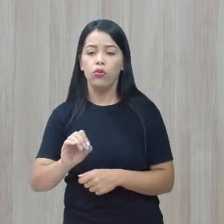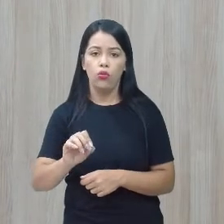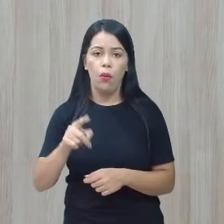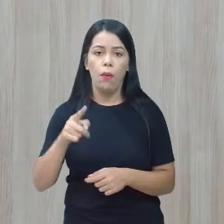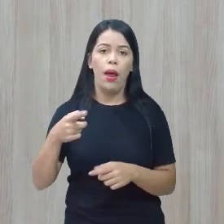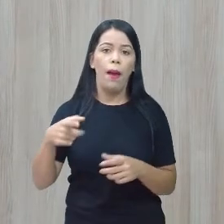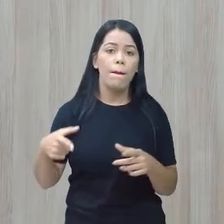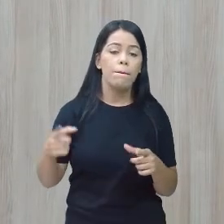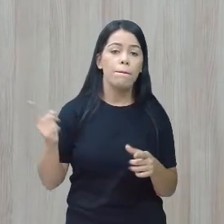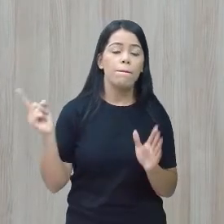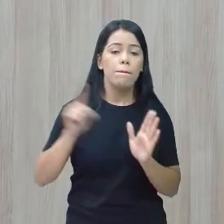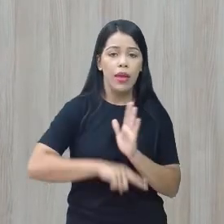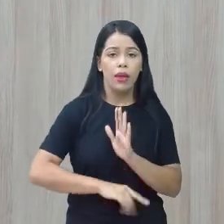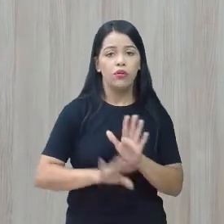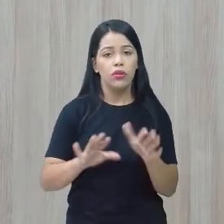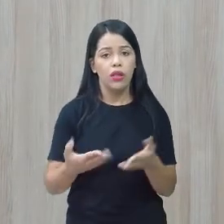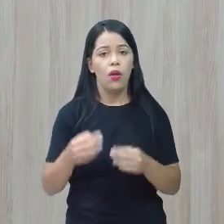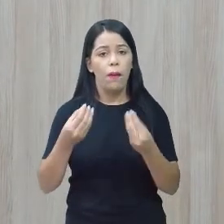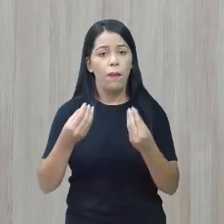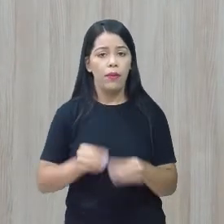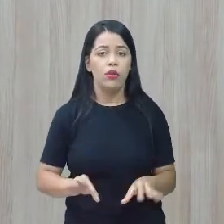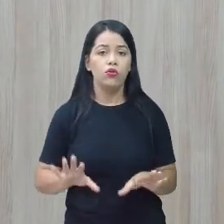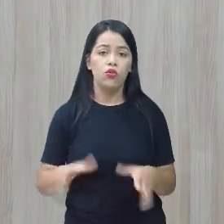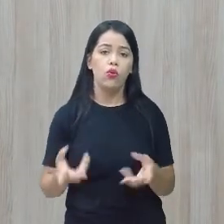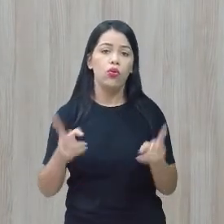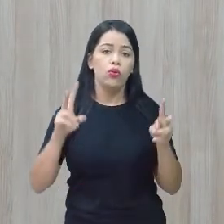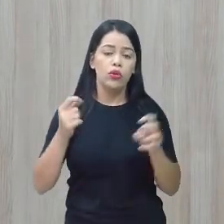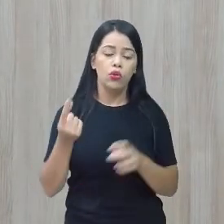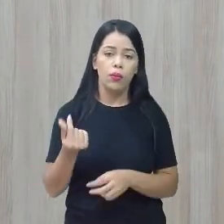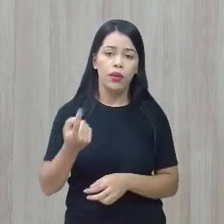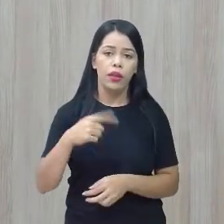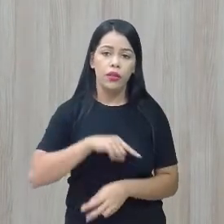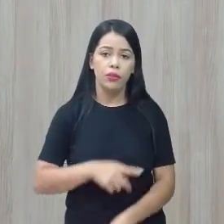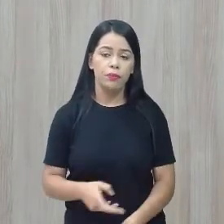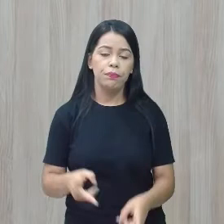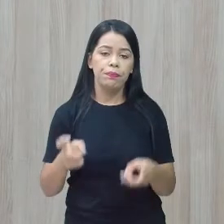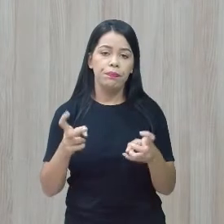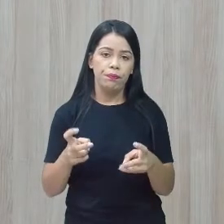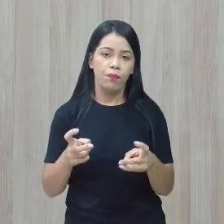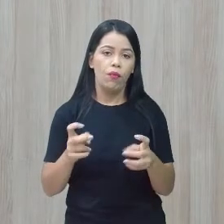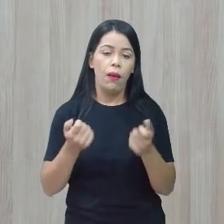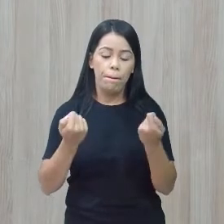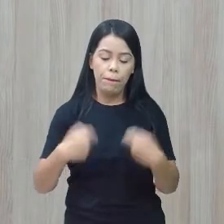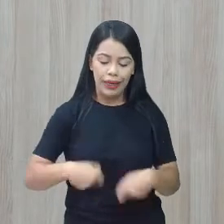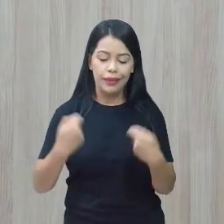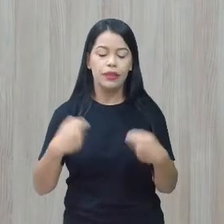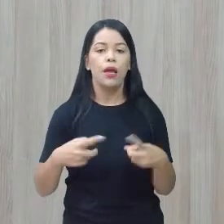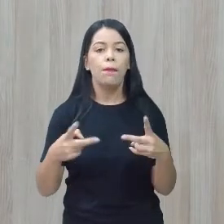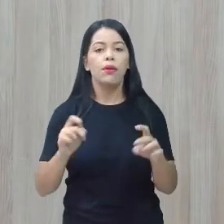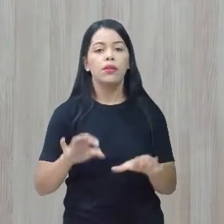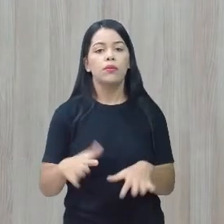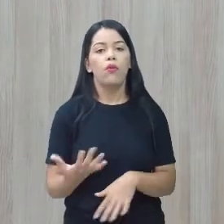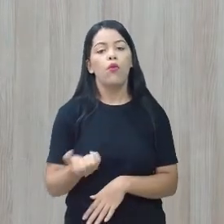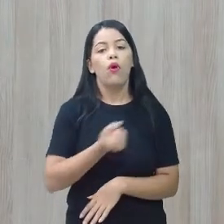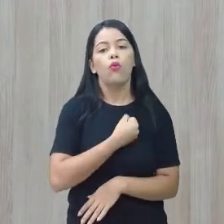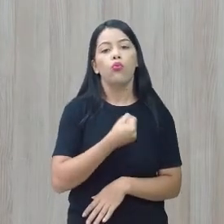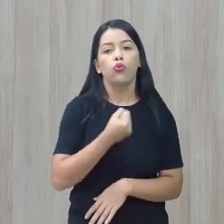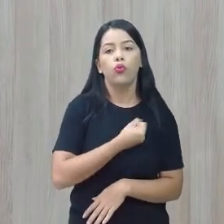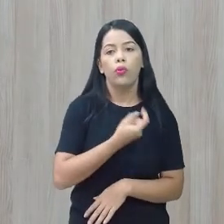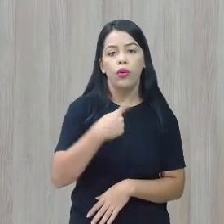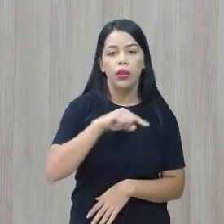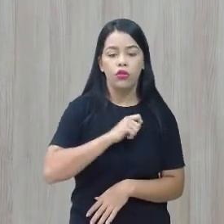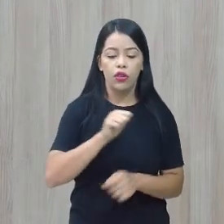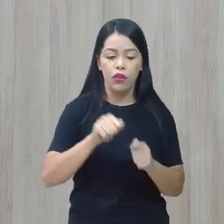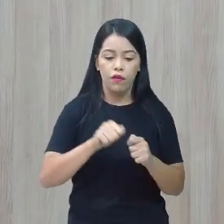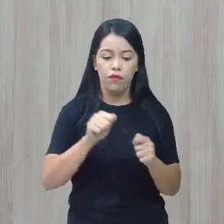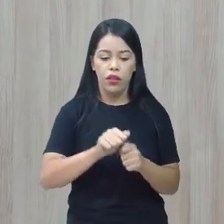ao financeiro, é sempre bom a gente perceber o número que a gente conseguiu arredondando o valor e o número real da soma,